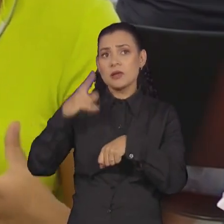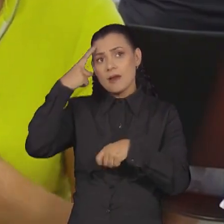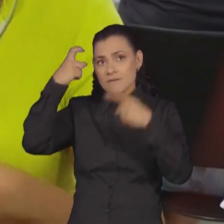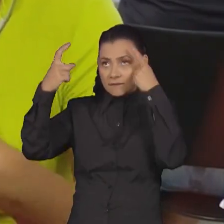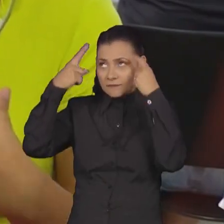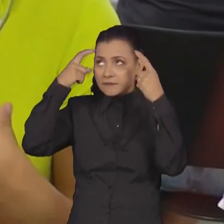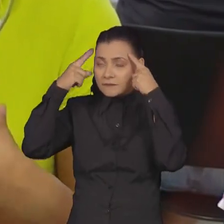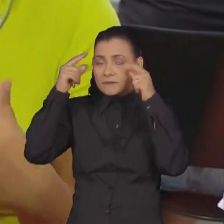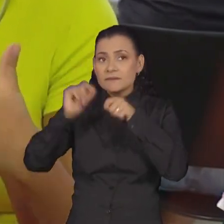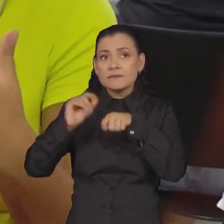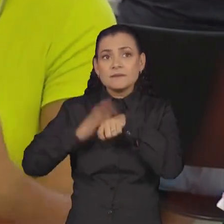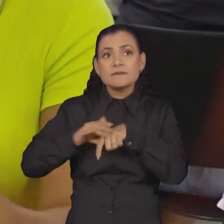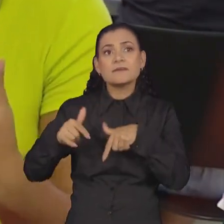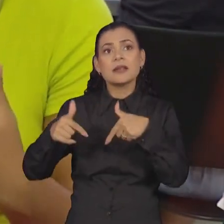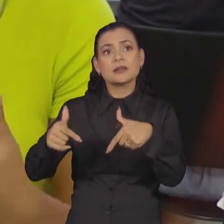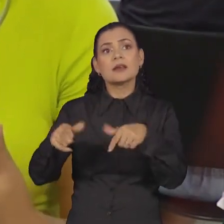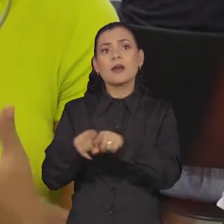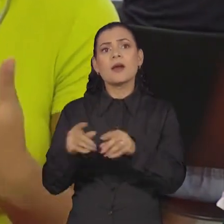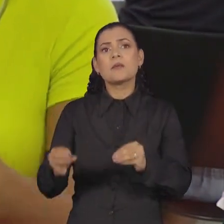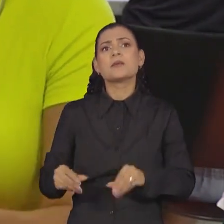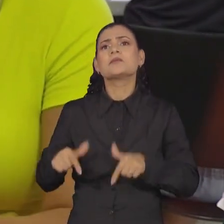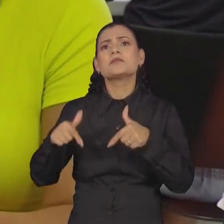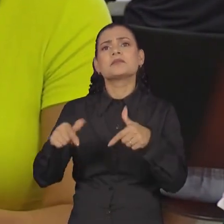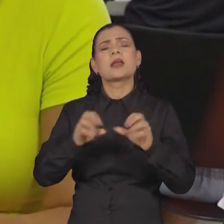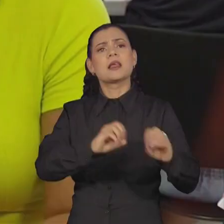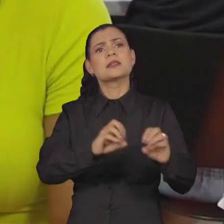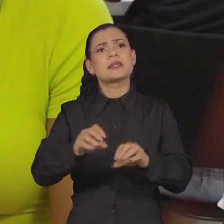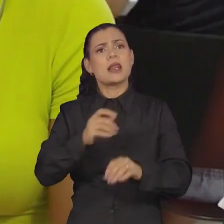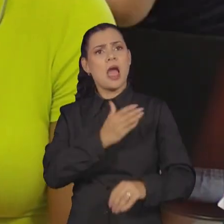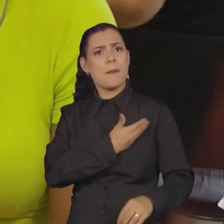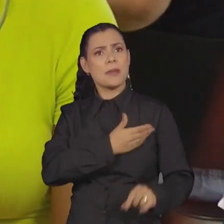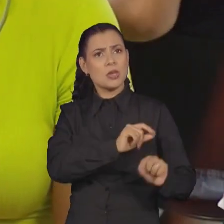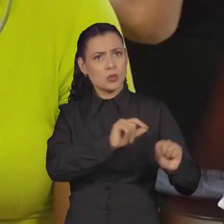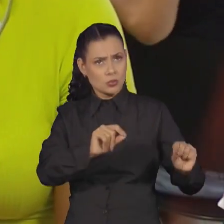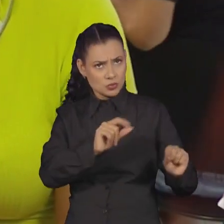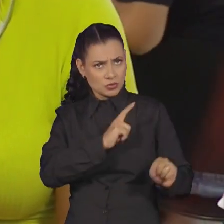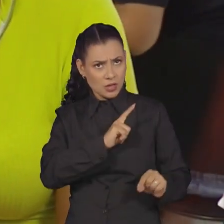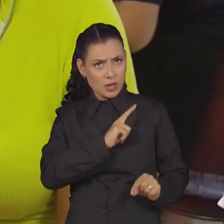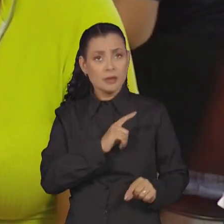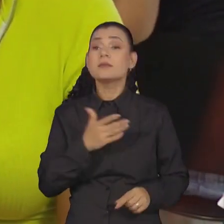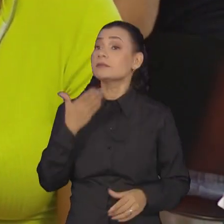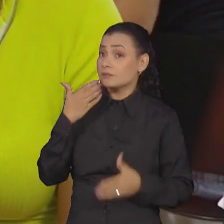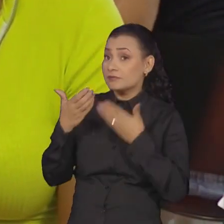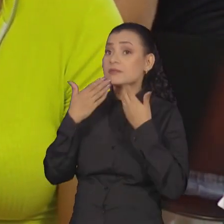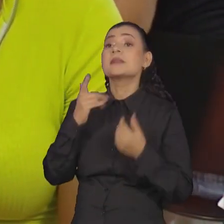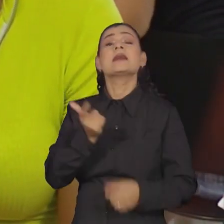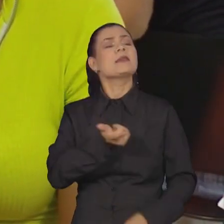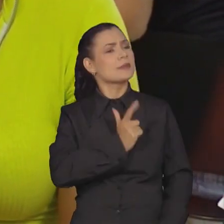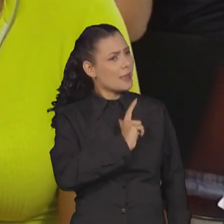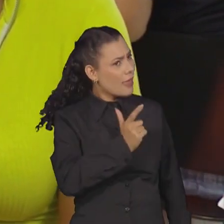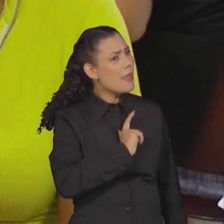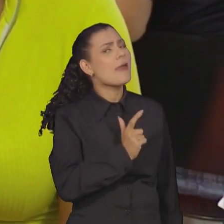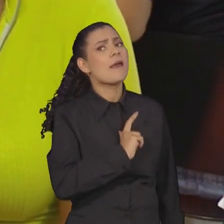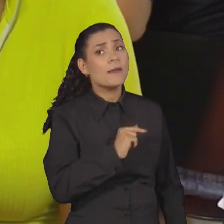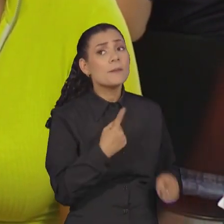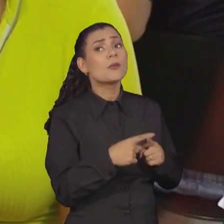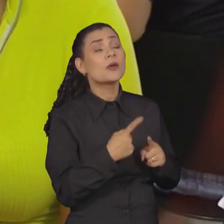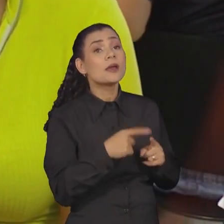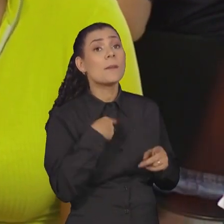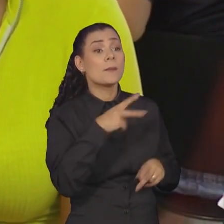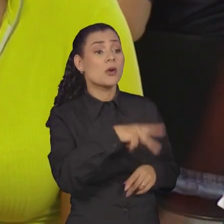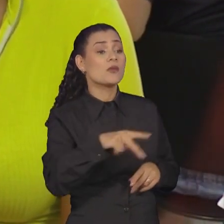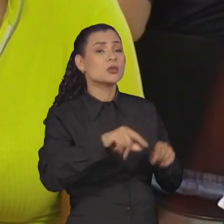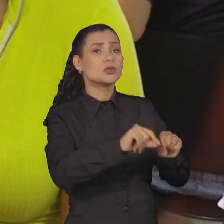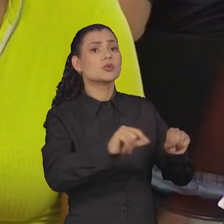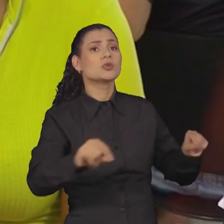também do que fazer e como levar o que você aprende aqui para os seus colegas na escola? Sim, porque eu acho que, da visão dos professores,